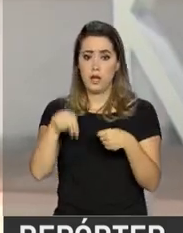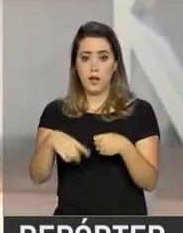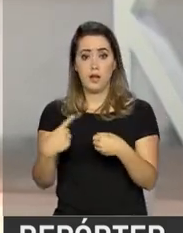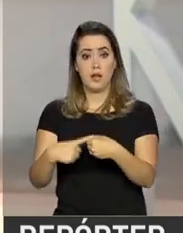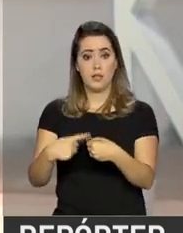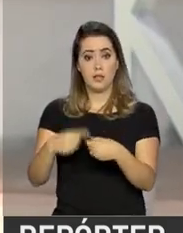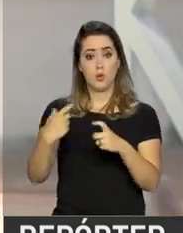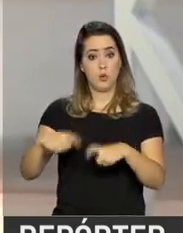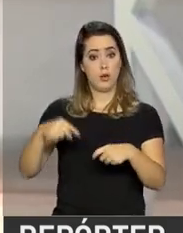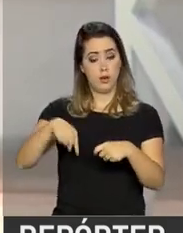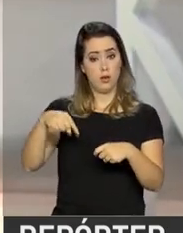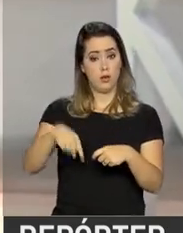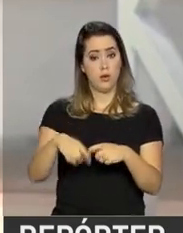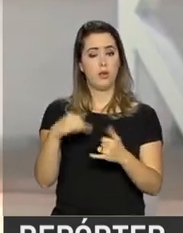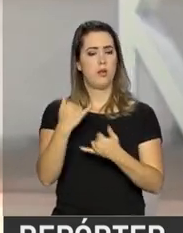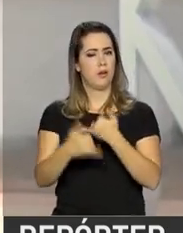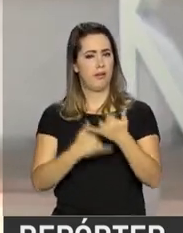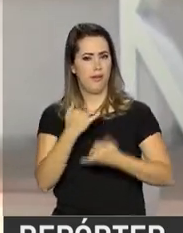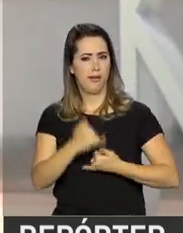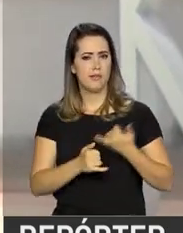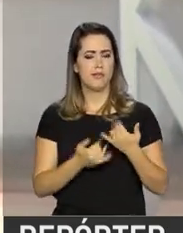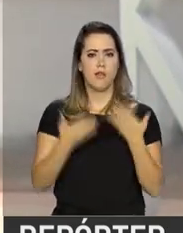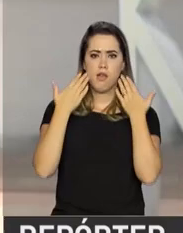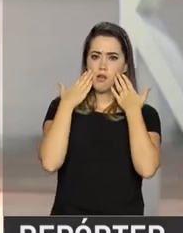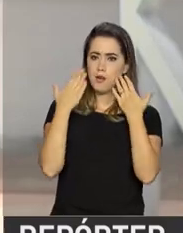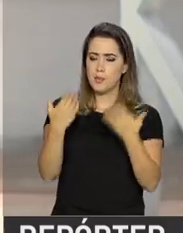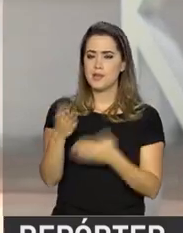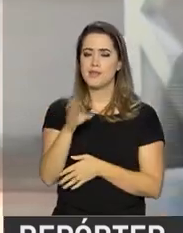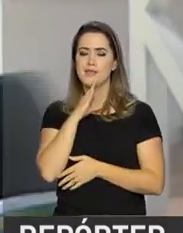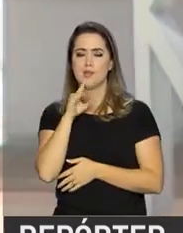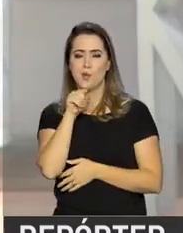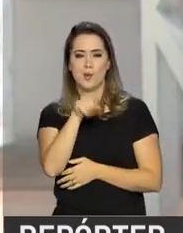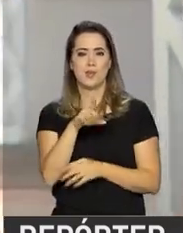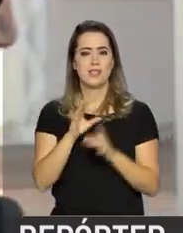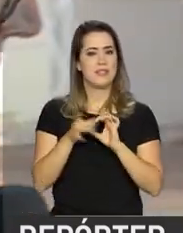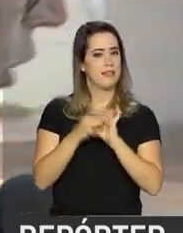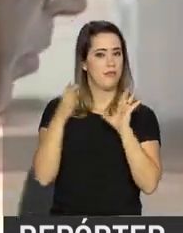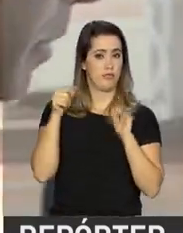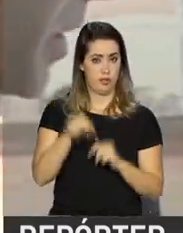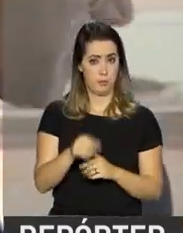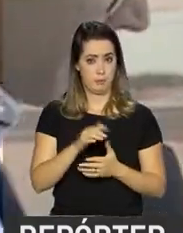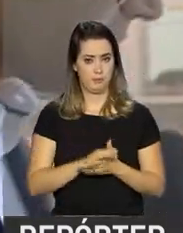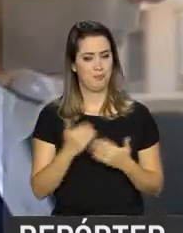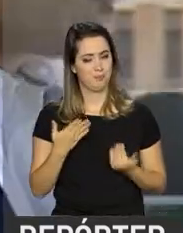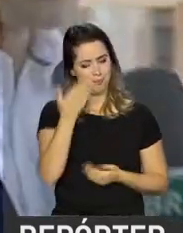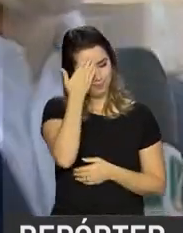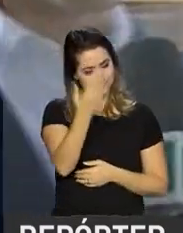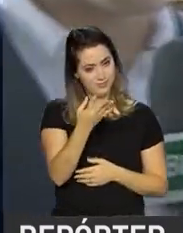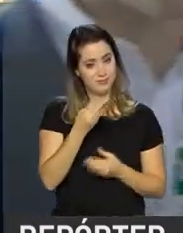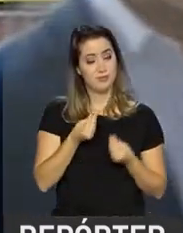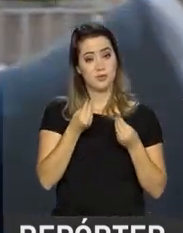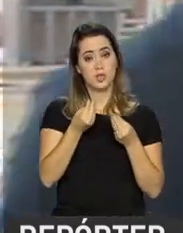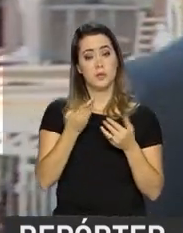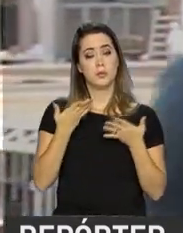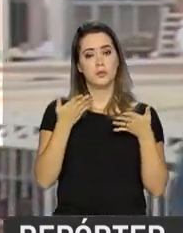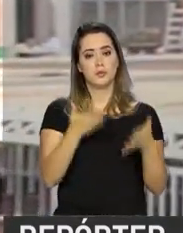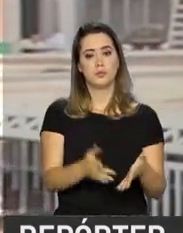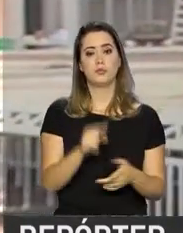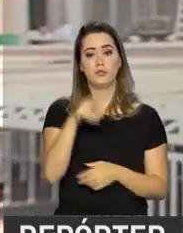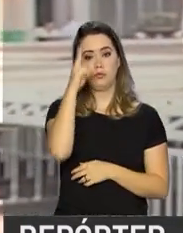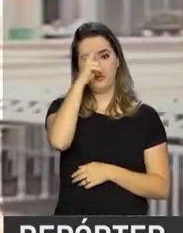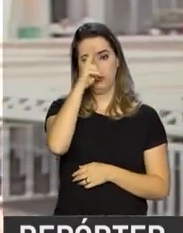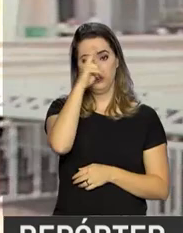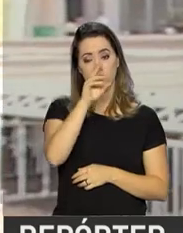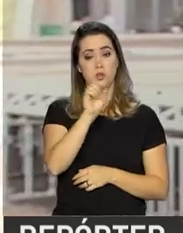feira entretenimento e conhecimento obrigado ricardo pela participação lembrando que este